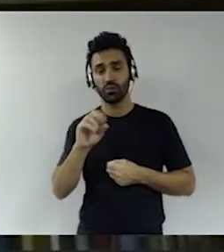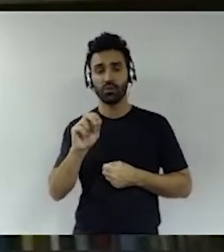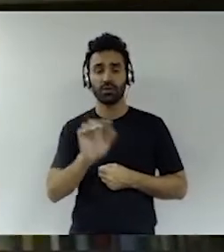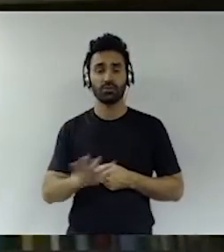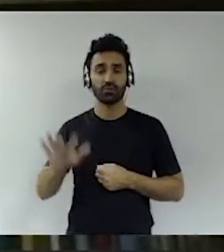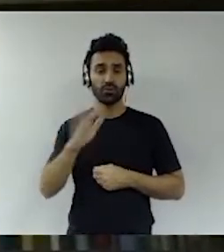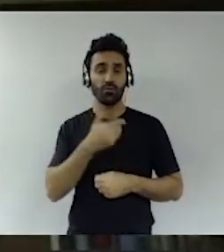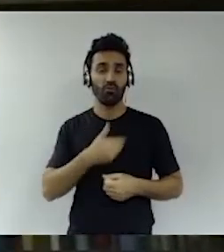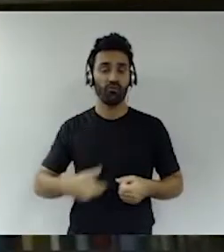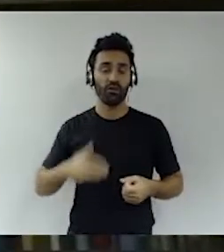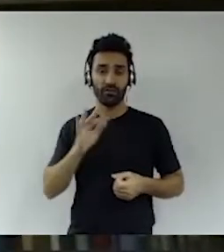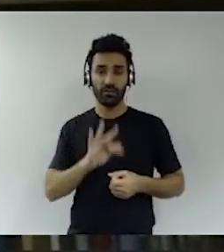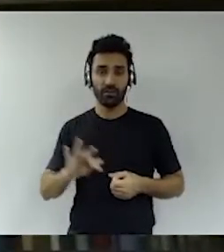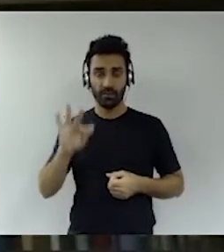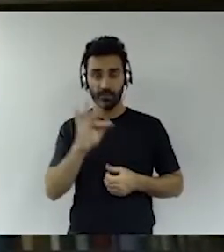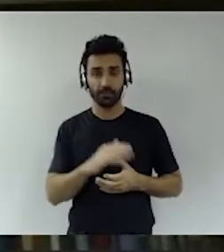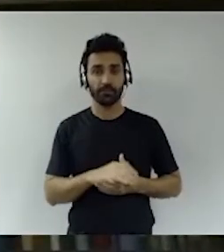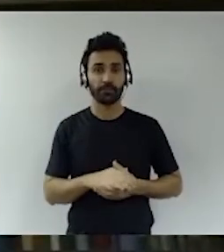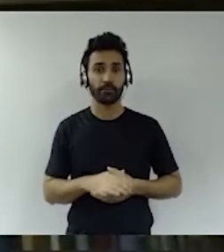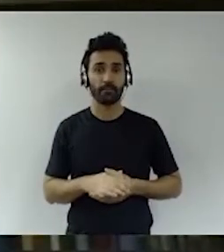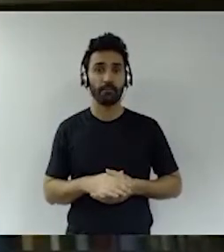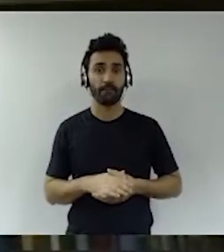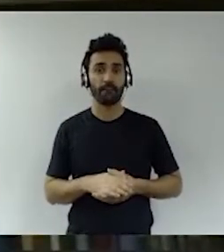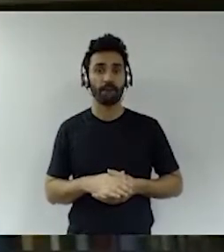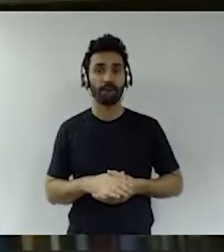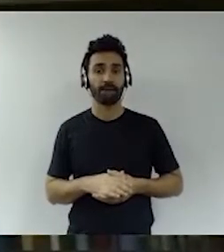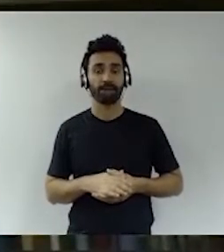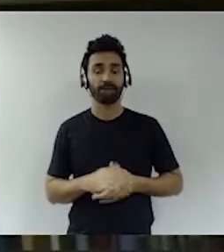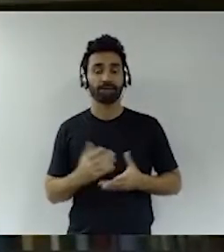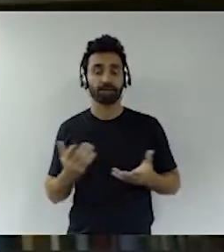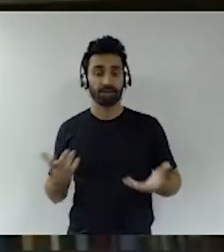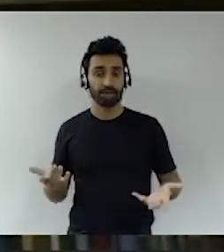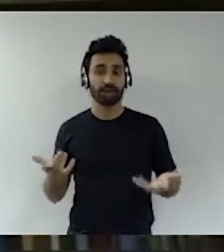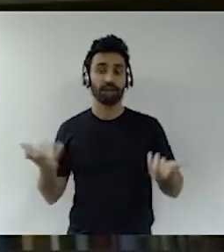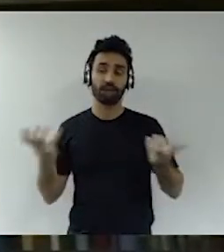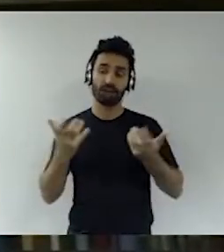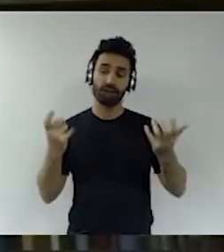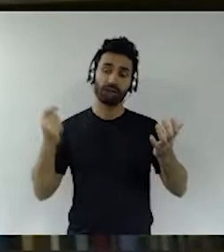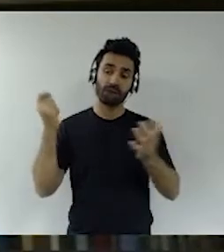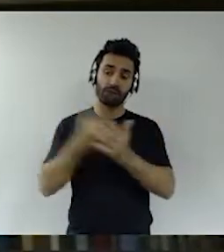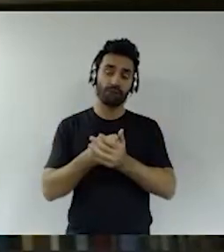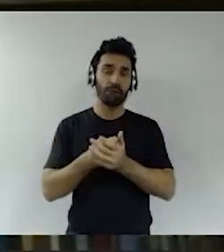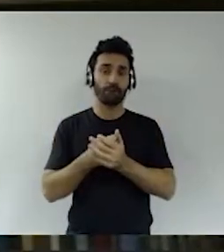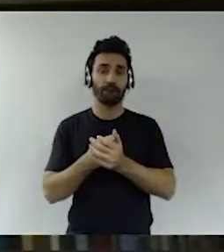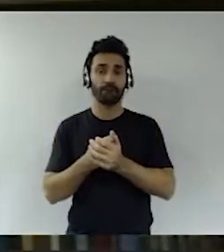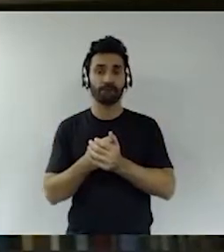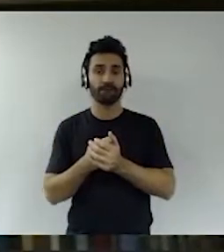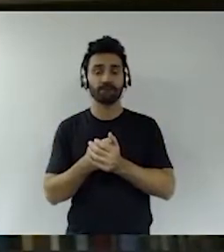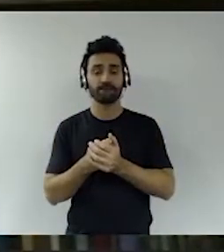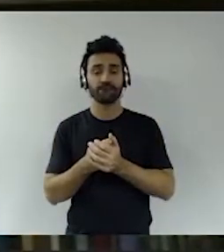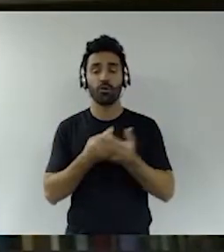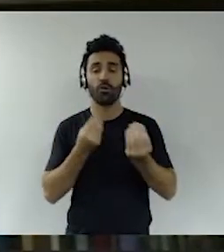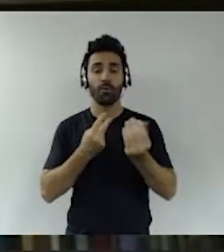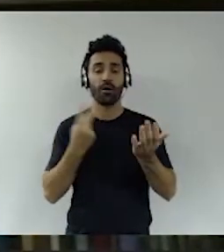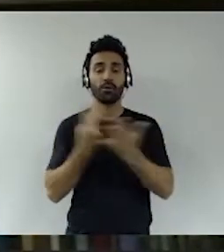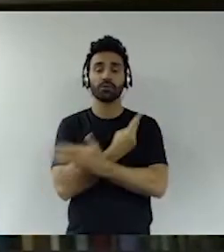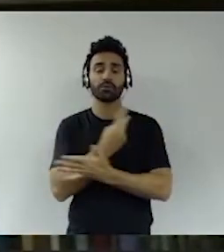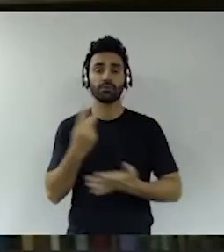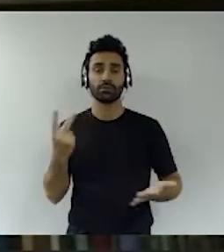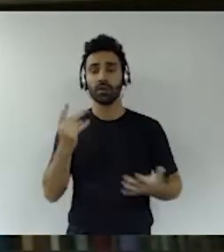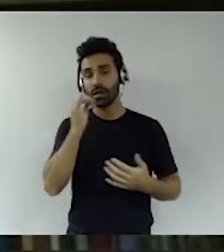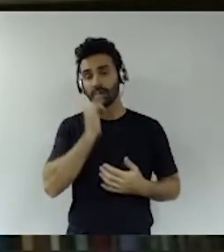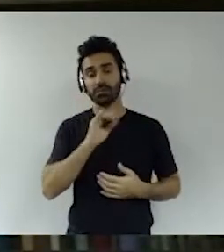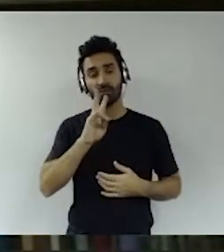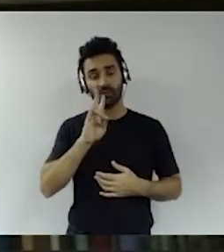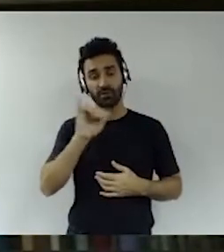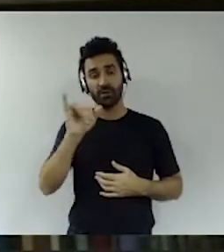federal. Então, vamos lá, digamos que o Tesouro Nacional queira pagar um fornecedor. Como é que acontece isso? Ele vai emitir um